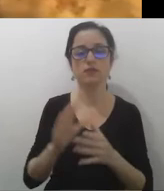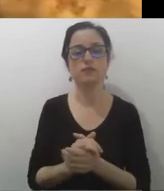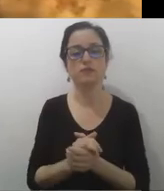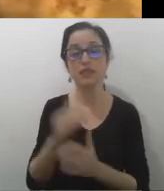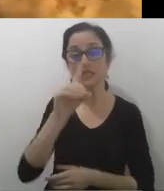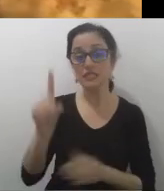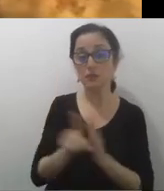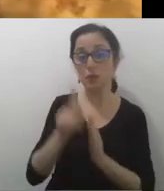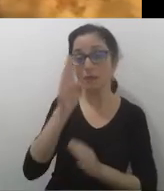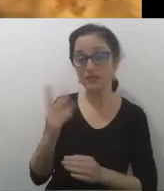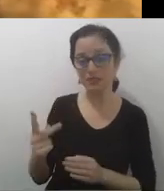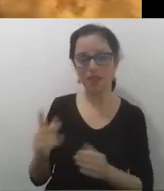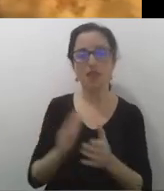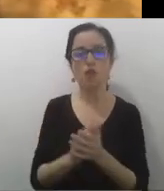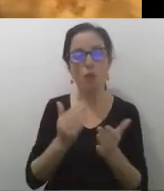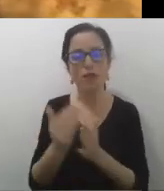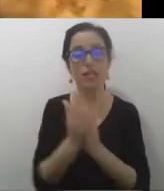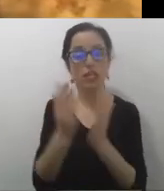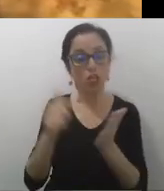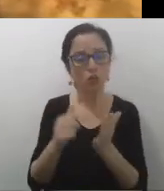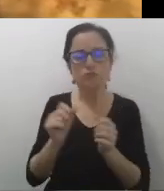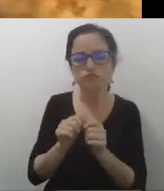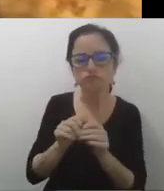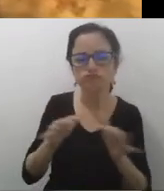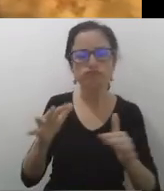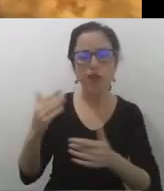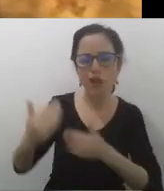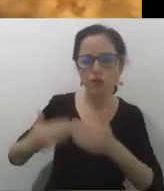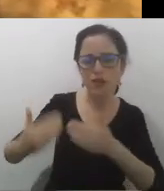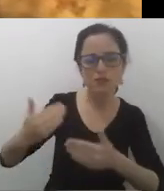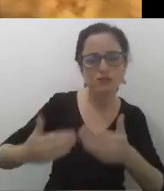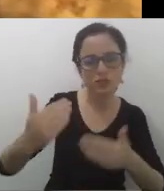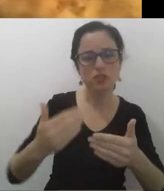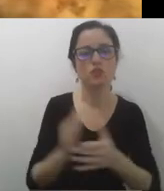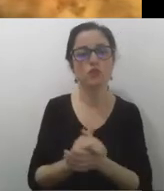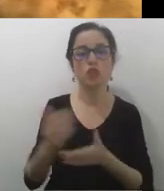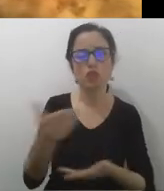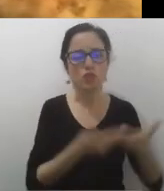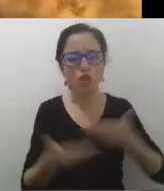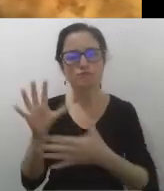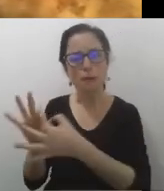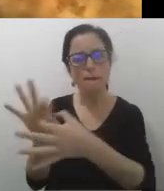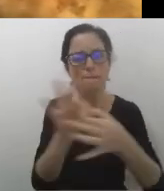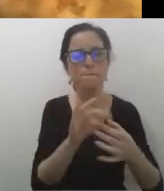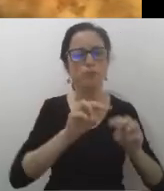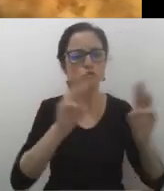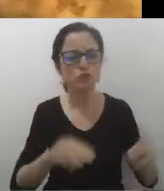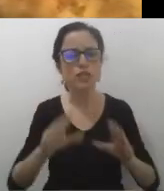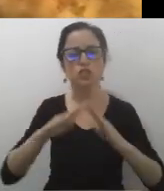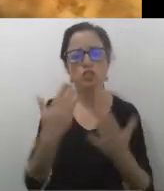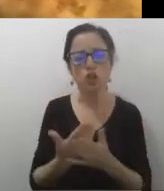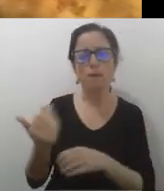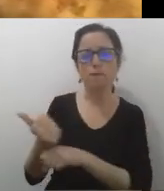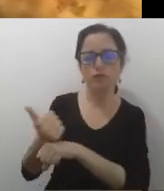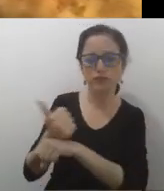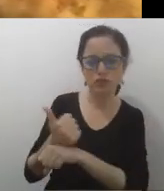de no design brasileiro. Então, a partir disso, o livro ele mapeia uma série de acontecimentos e trocas que conectam esses